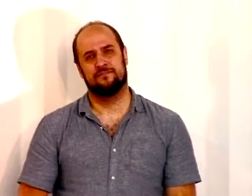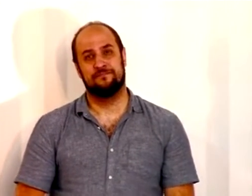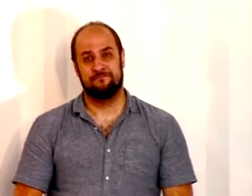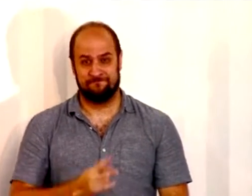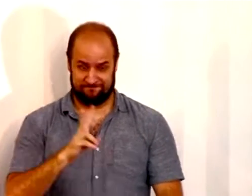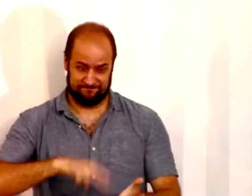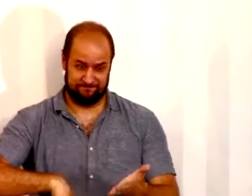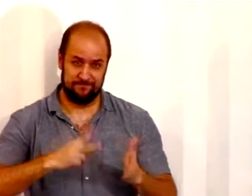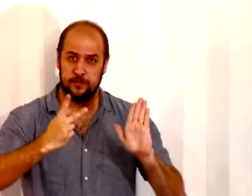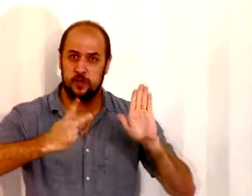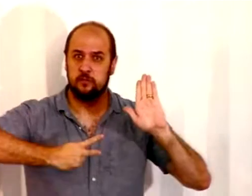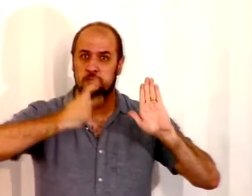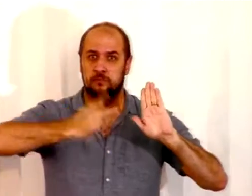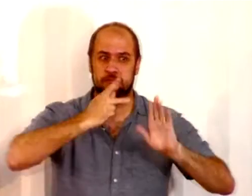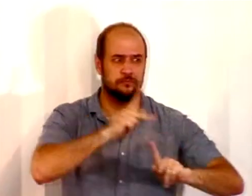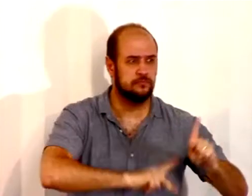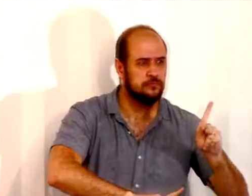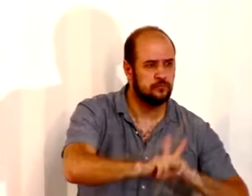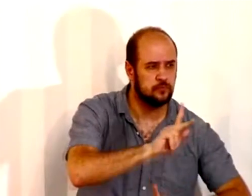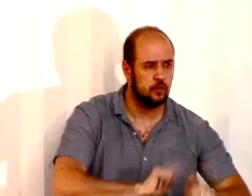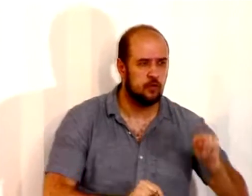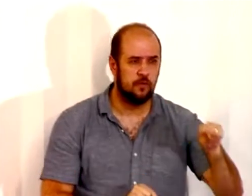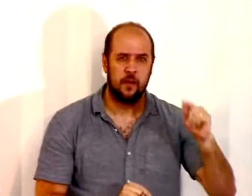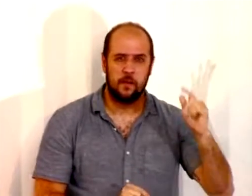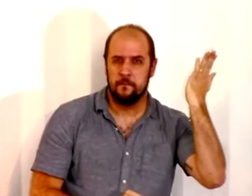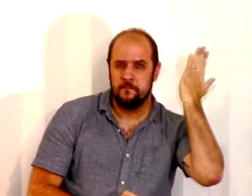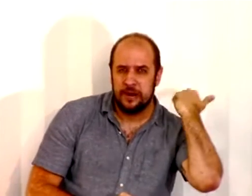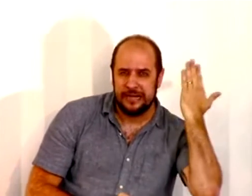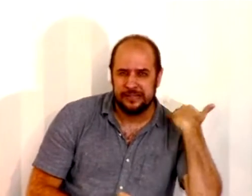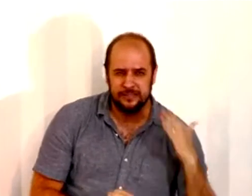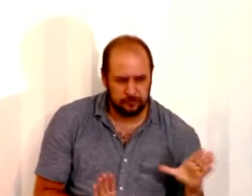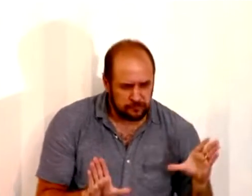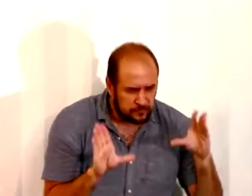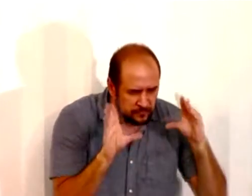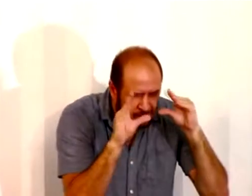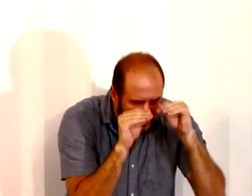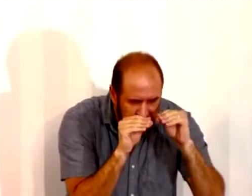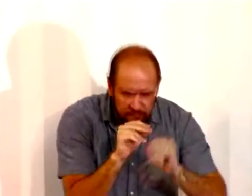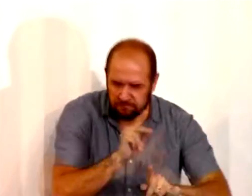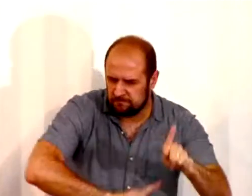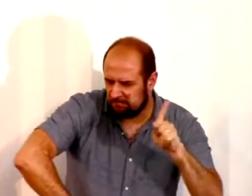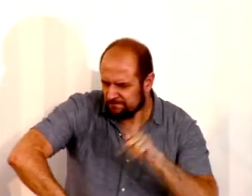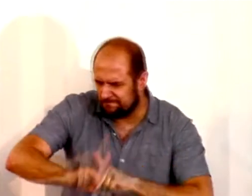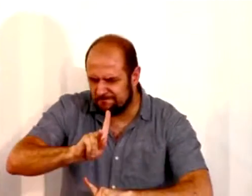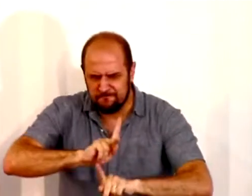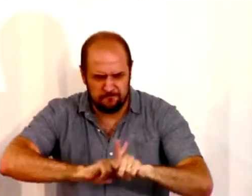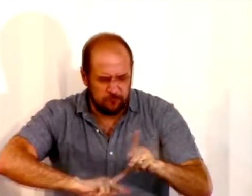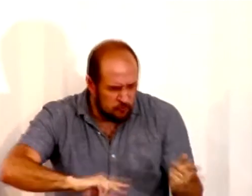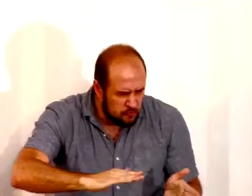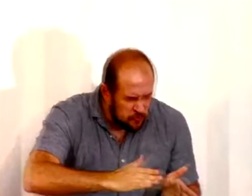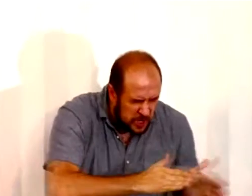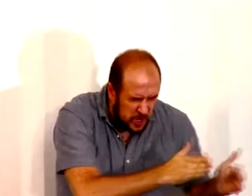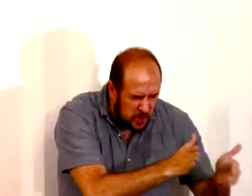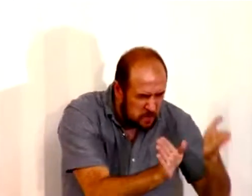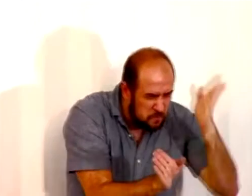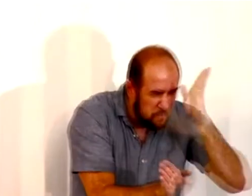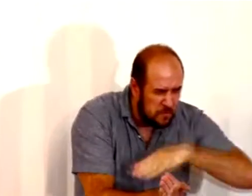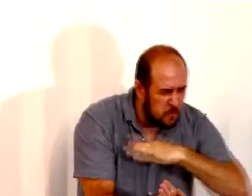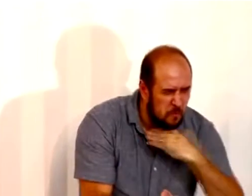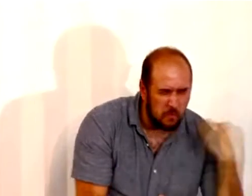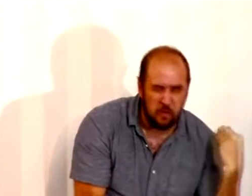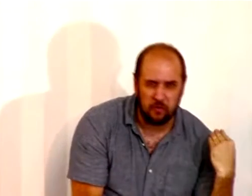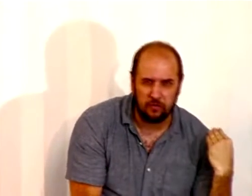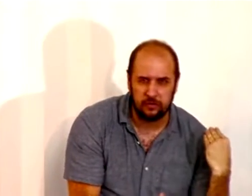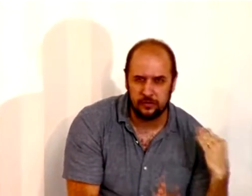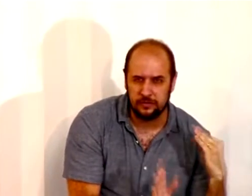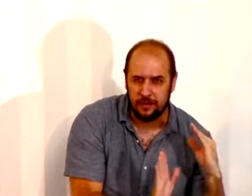um povo que estava andando nas trevas, na obscuridade, um povo que andava pelo vale da sombra da morte,